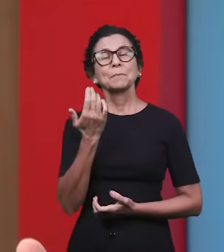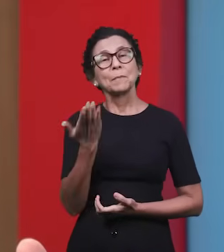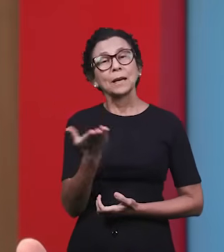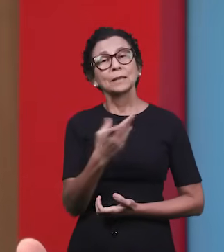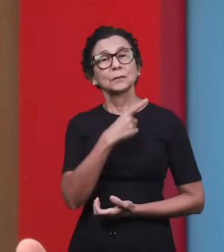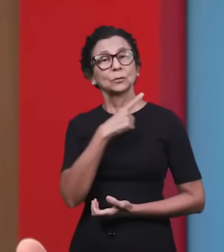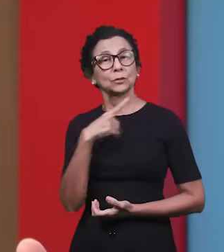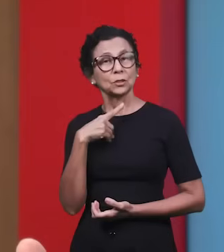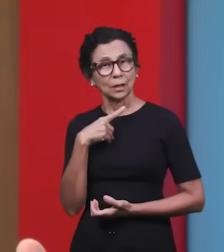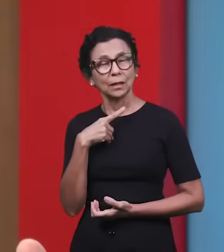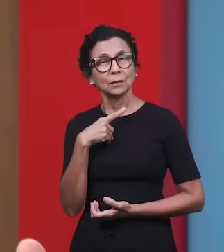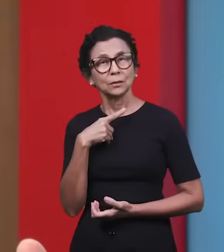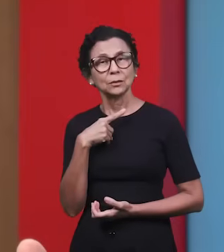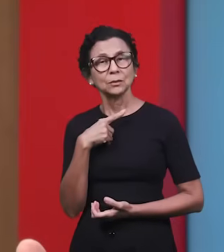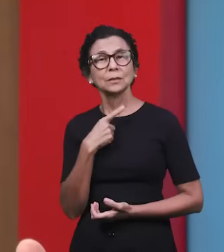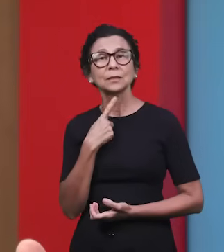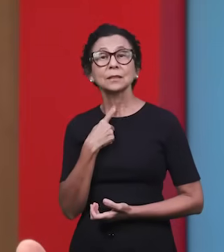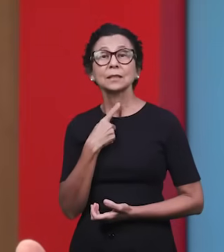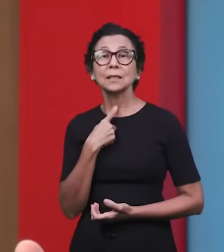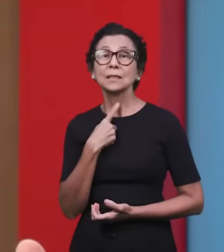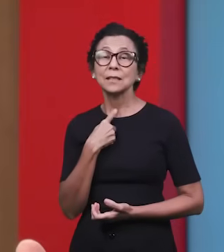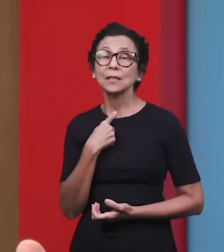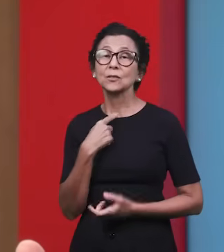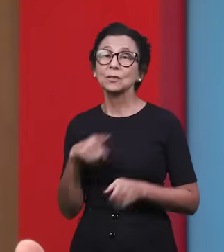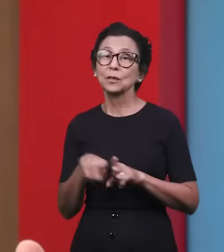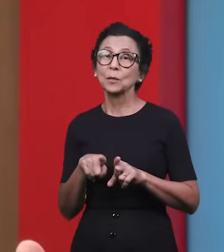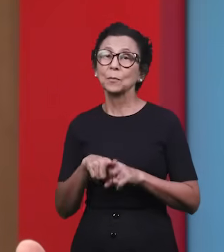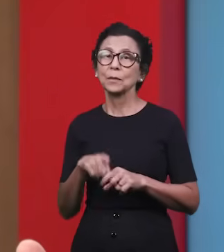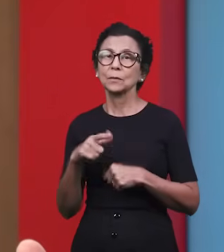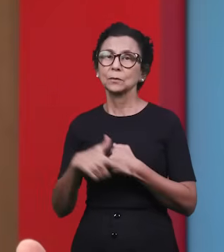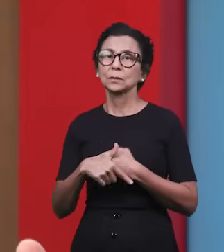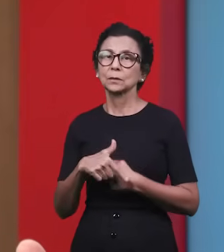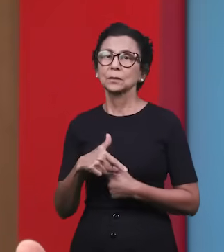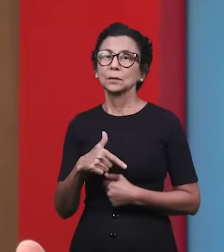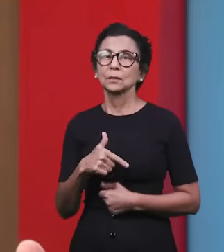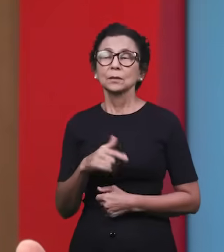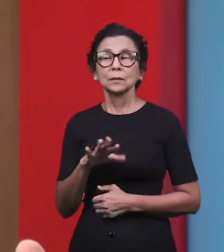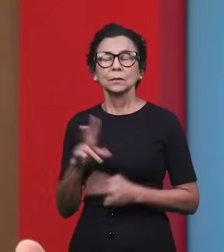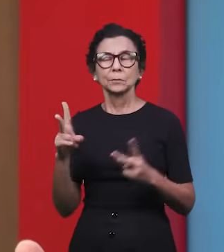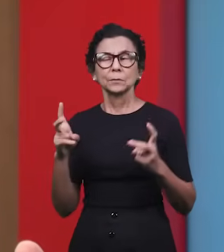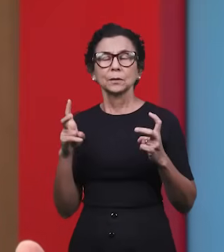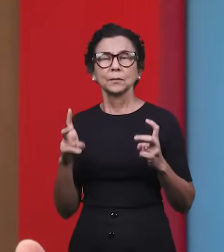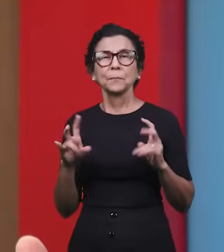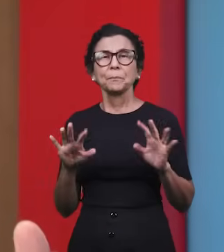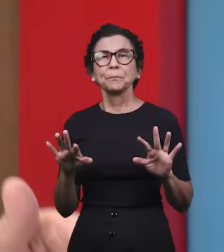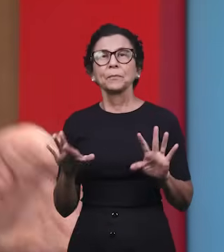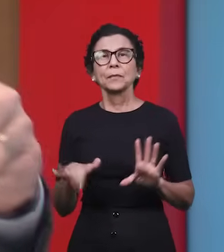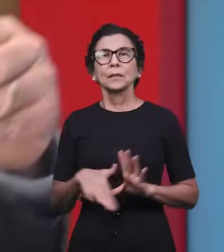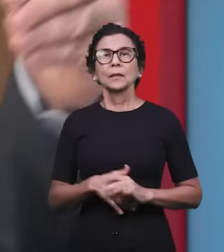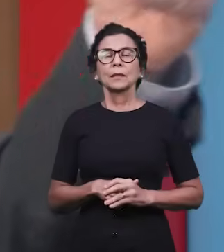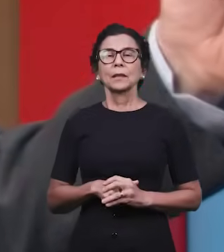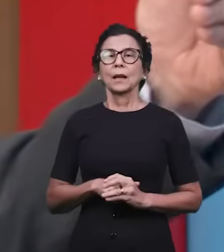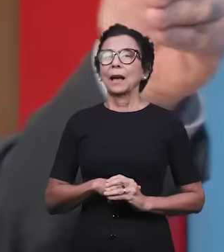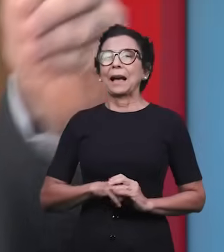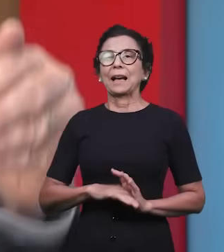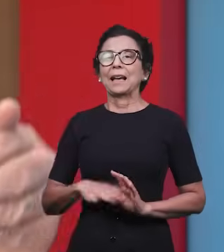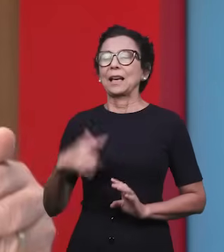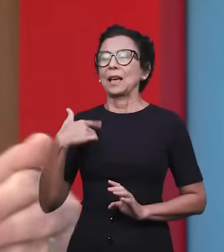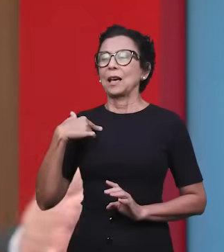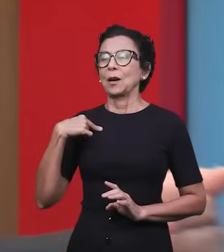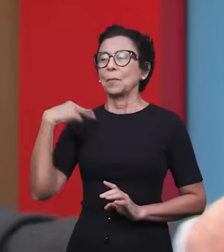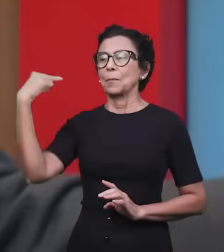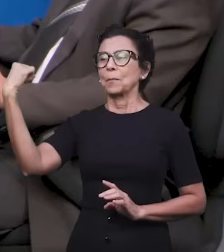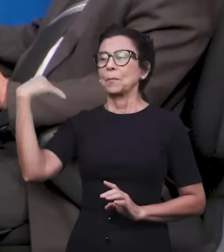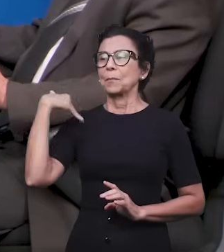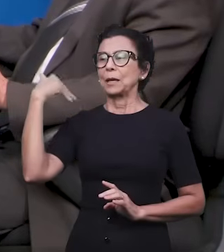aquele que deseja o diaconato tem de observar isso. Não é ser preterido pelo